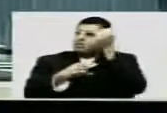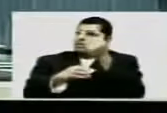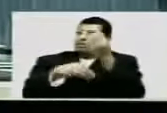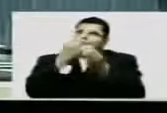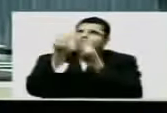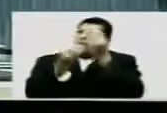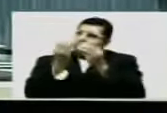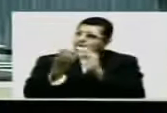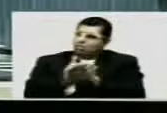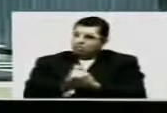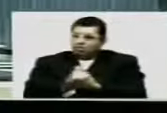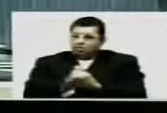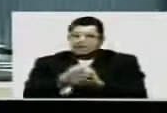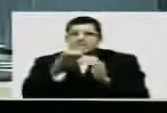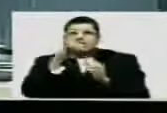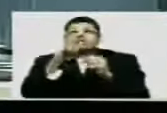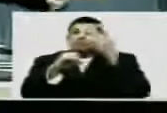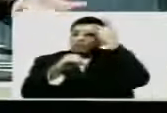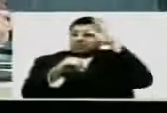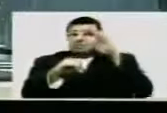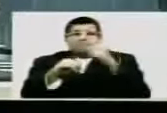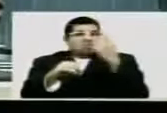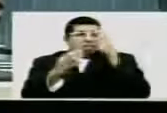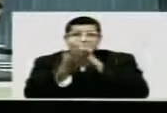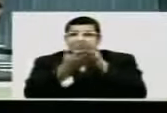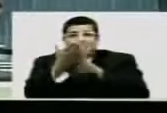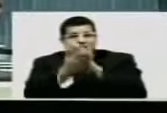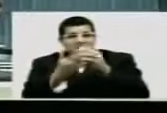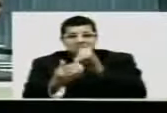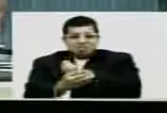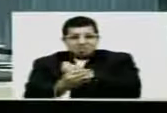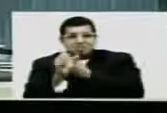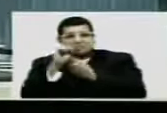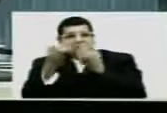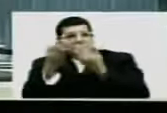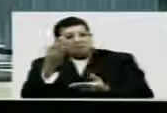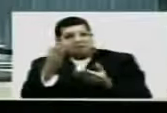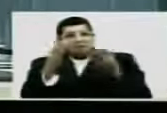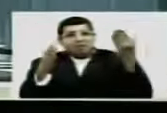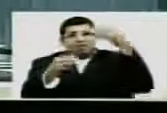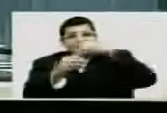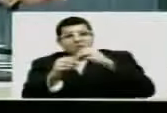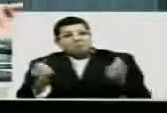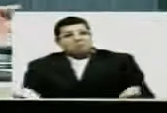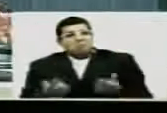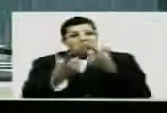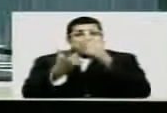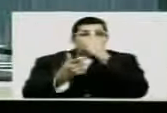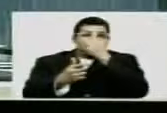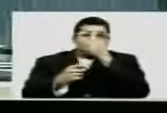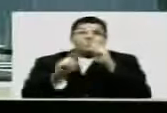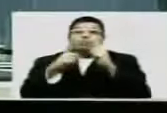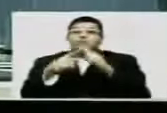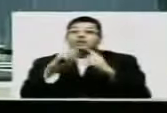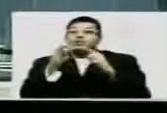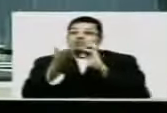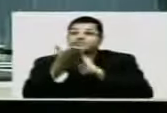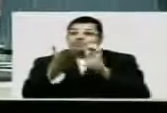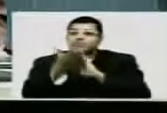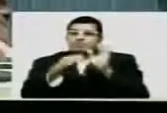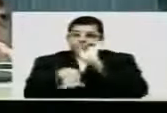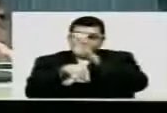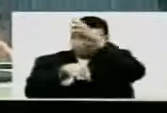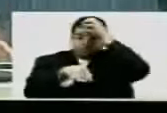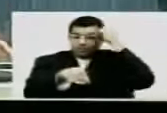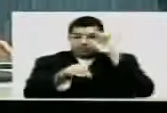sabe. Que ninguém de nós sabe. Que só ele, o secretário e o governador sabem. Que o povo